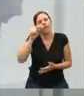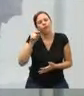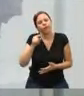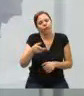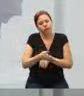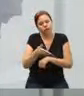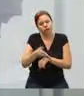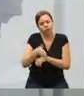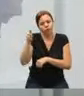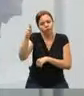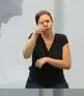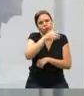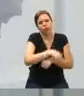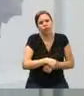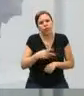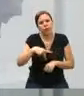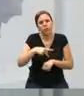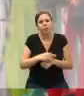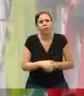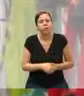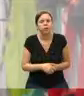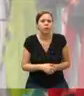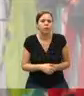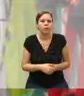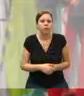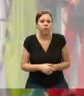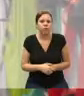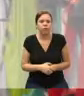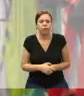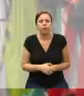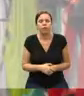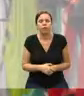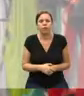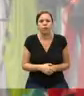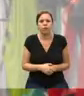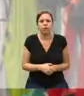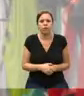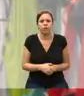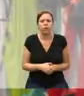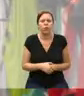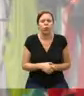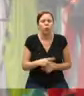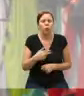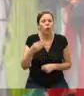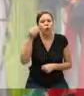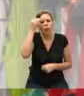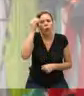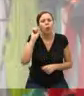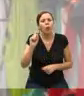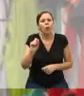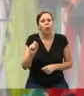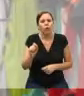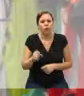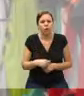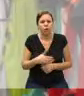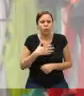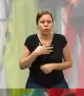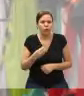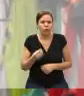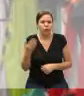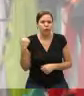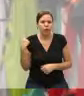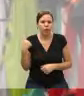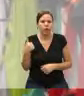suas visitas aí, nesses países? Bom, uma coisa que me marcou muito foi o meu